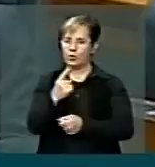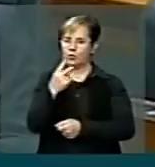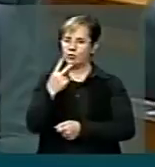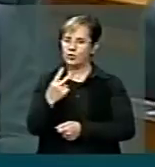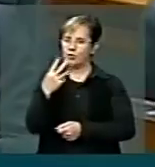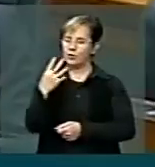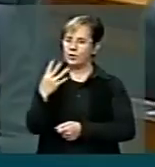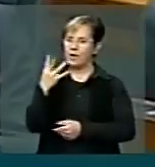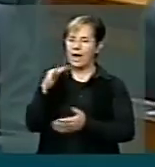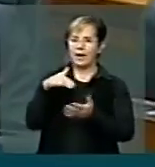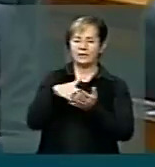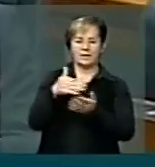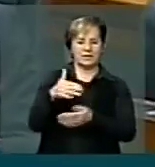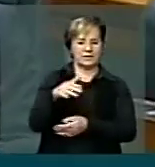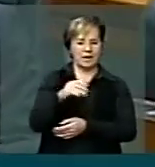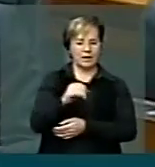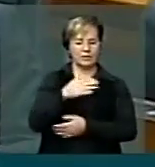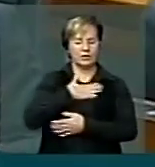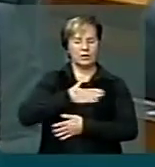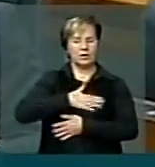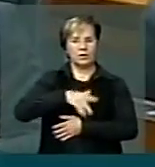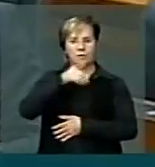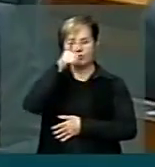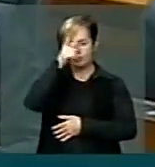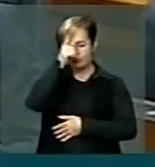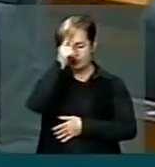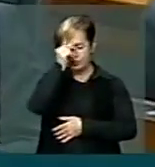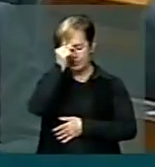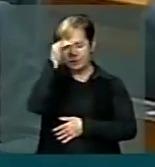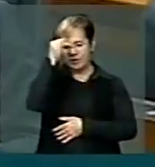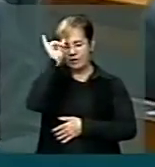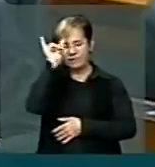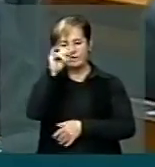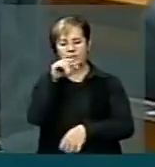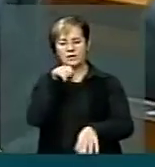qual eu peço para que seja colocado na íntegra nos anais desta casa. Obrigado.